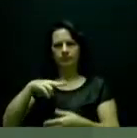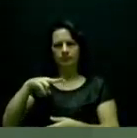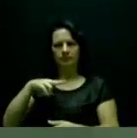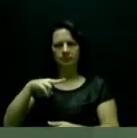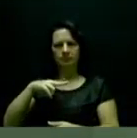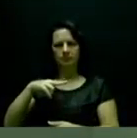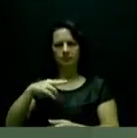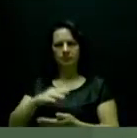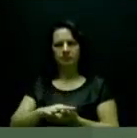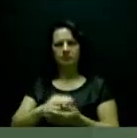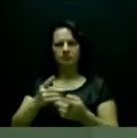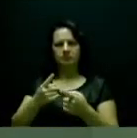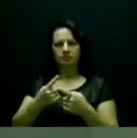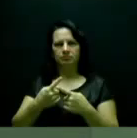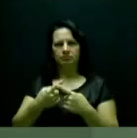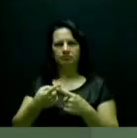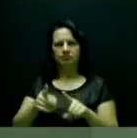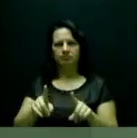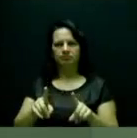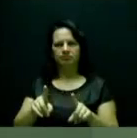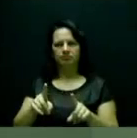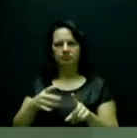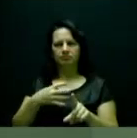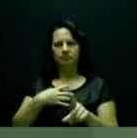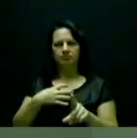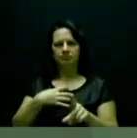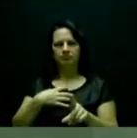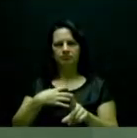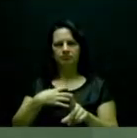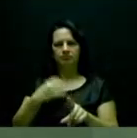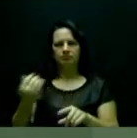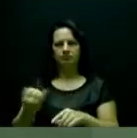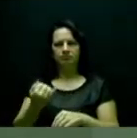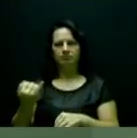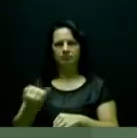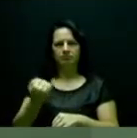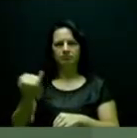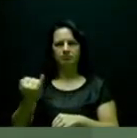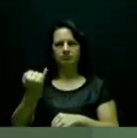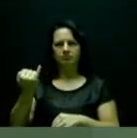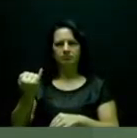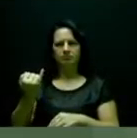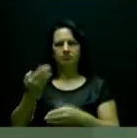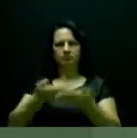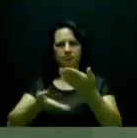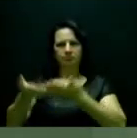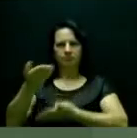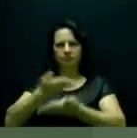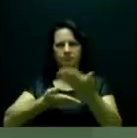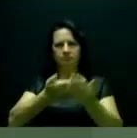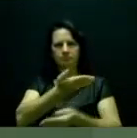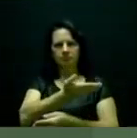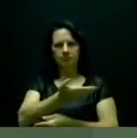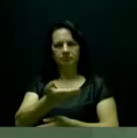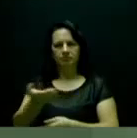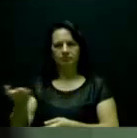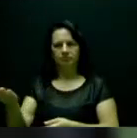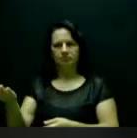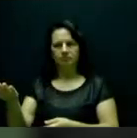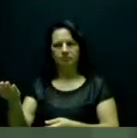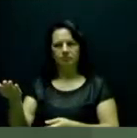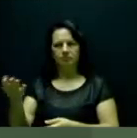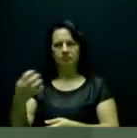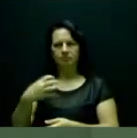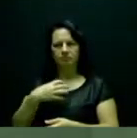pessoais, mas, por outro lado, eu achei de grande relevância compartilhar com todos vocês algo